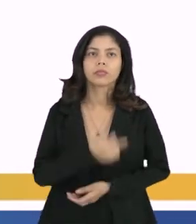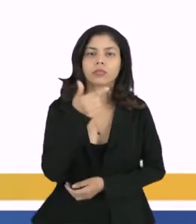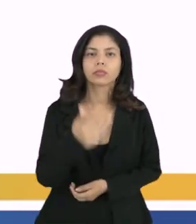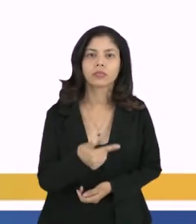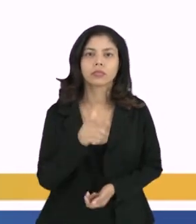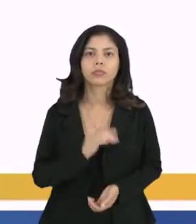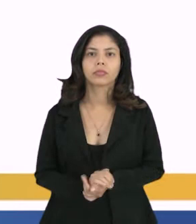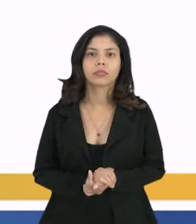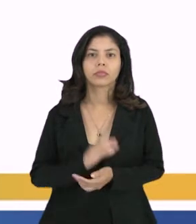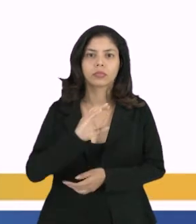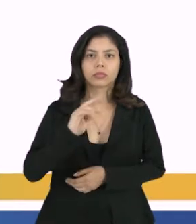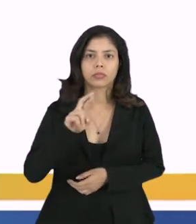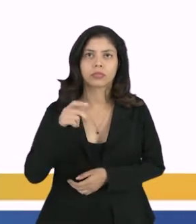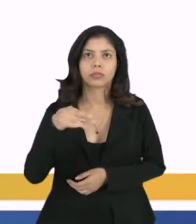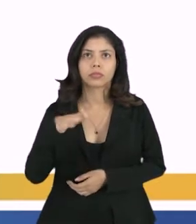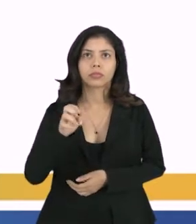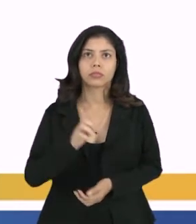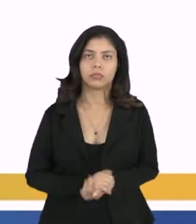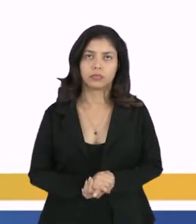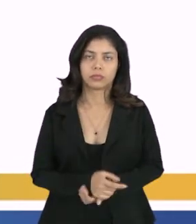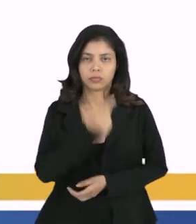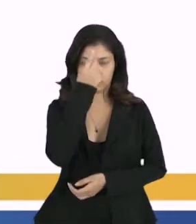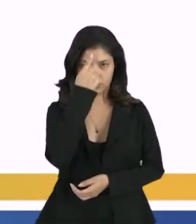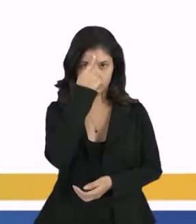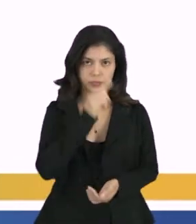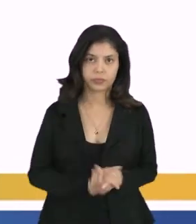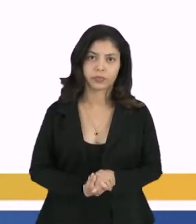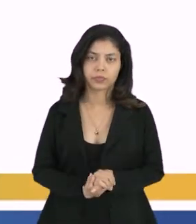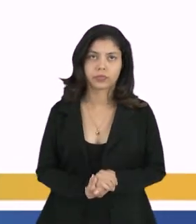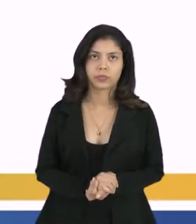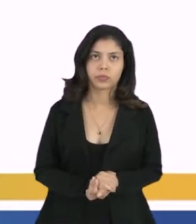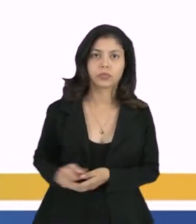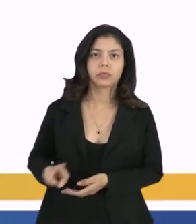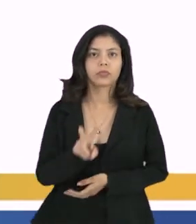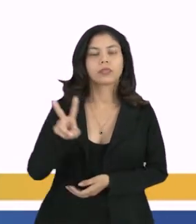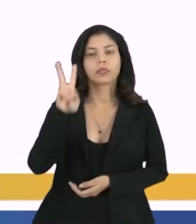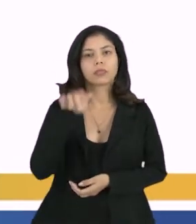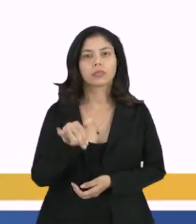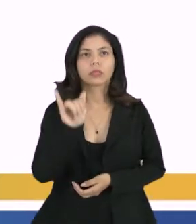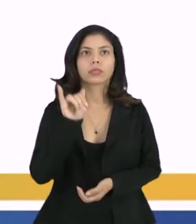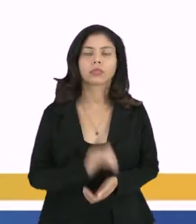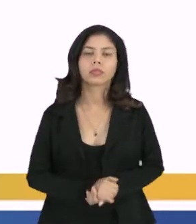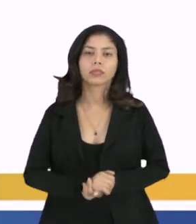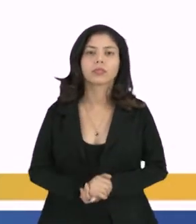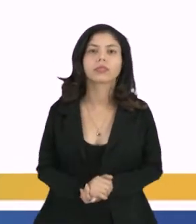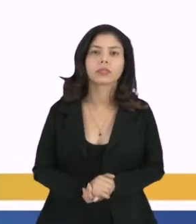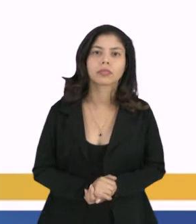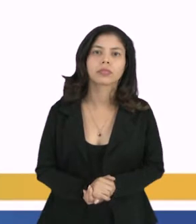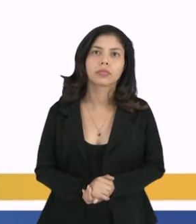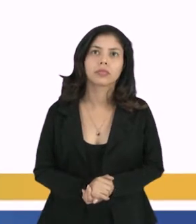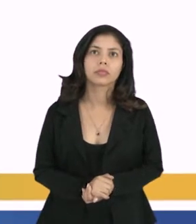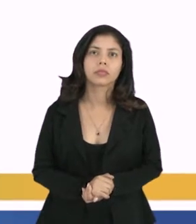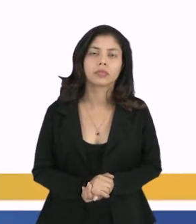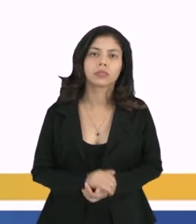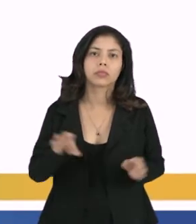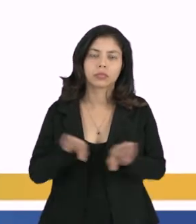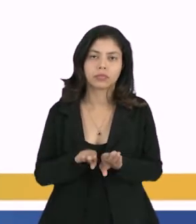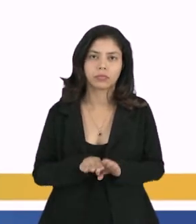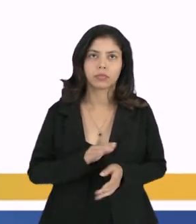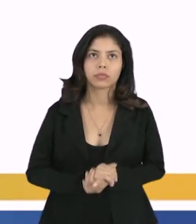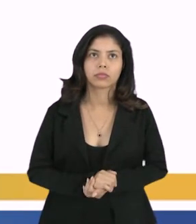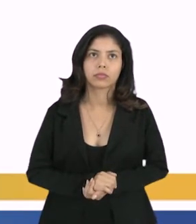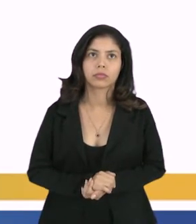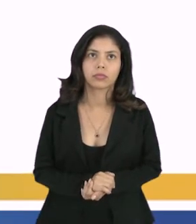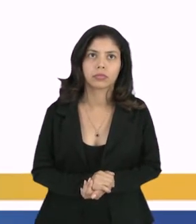segunda componente, que é n, já pensa atribuída ao valor y, tá bom? É uma conversão que a gente vai fazer.